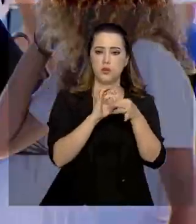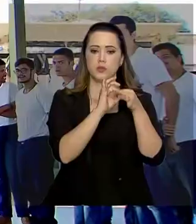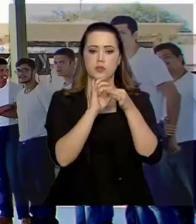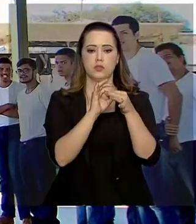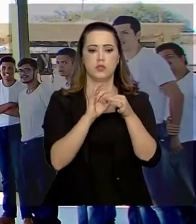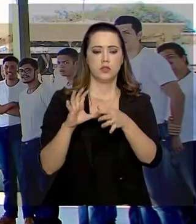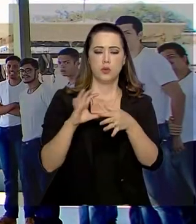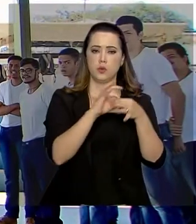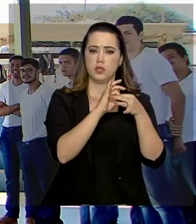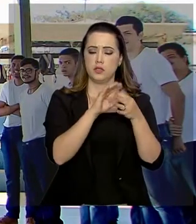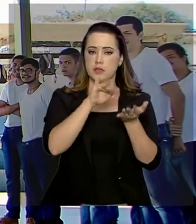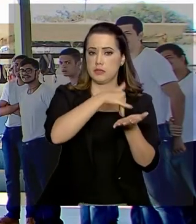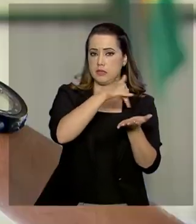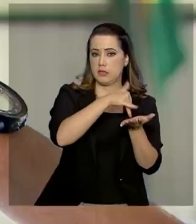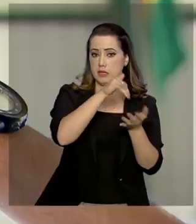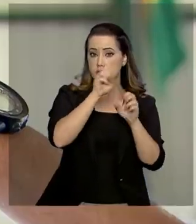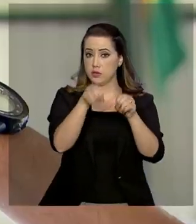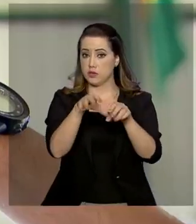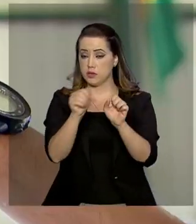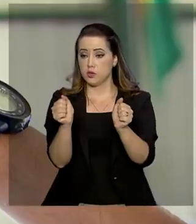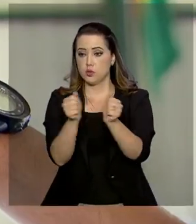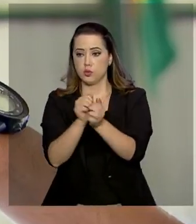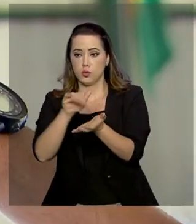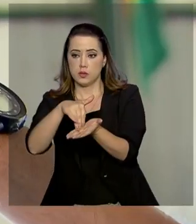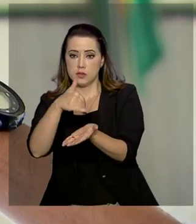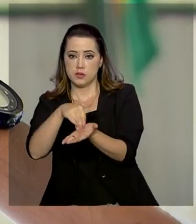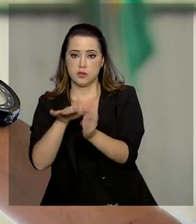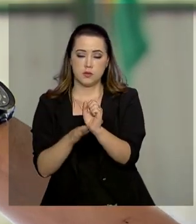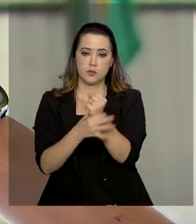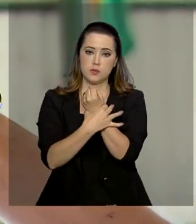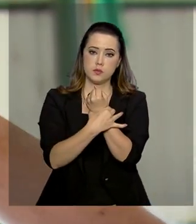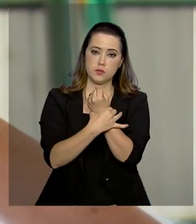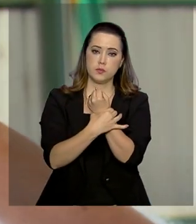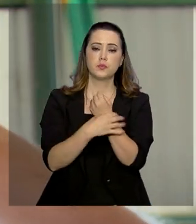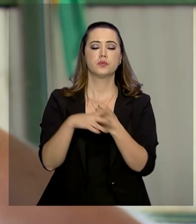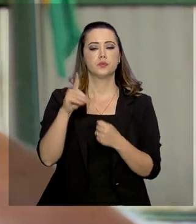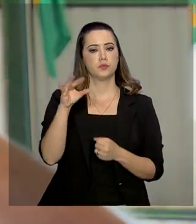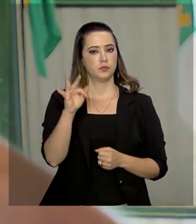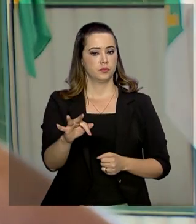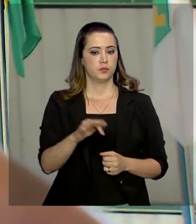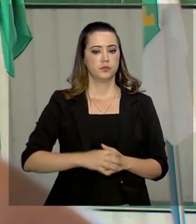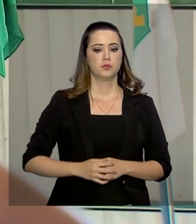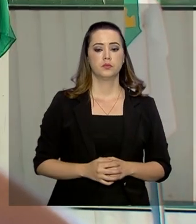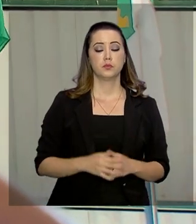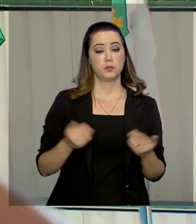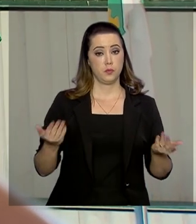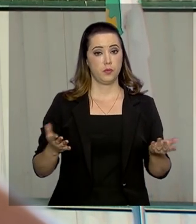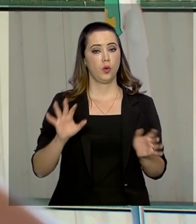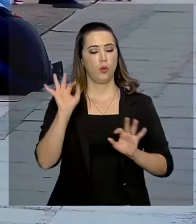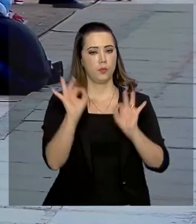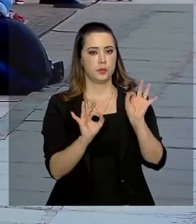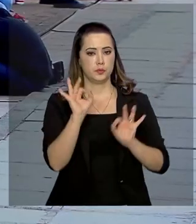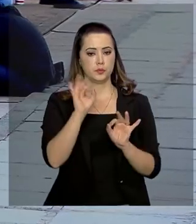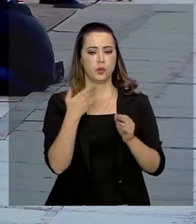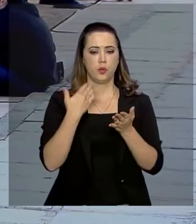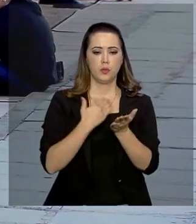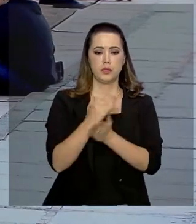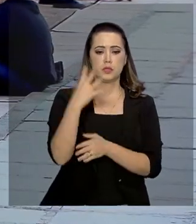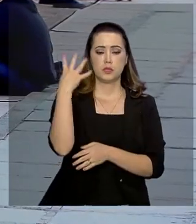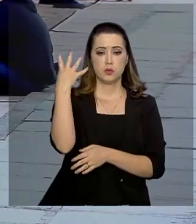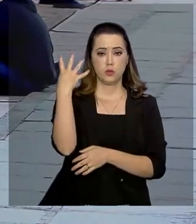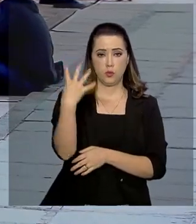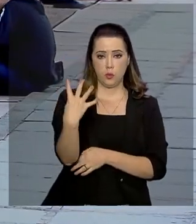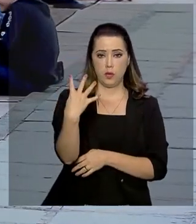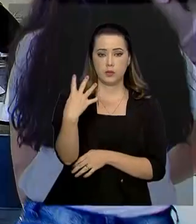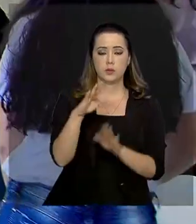parceria entre a Secretaria de Educação e a Secretaria de Segurança Pública do Distrito Federal. O modelo, que vigora em quatro